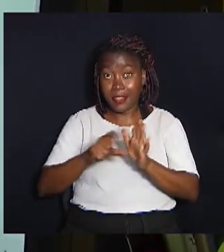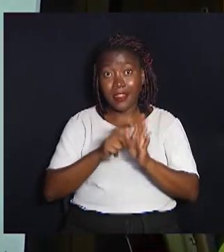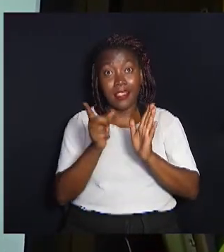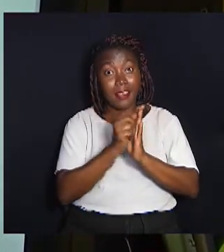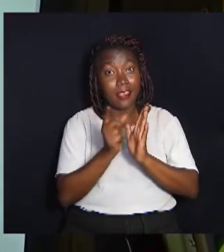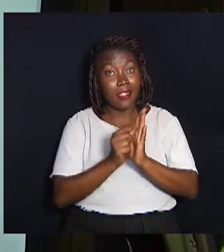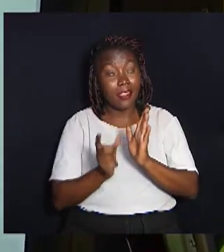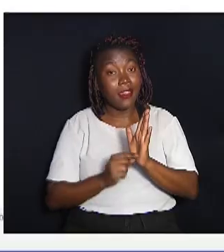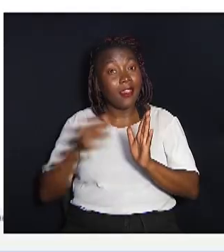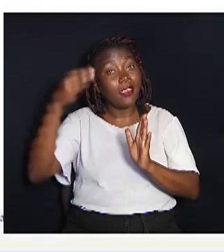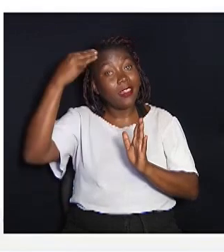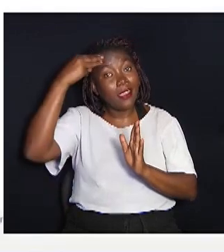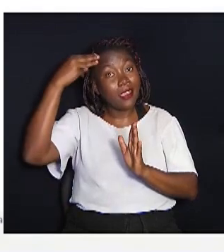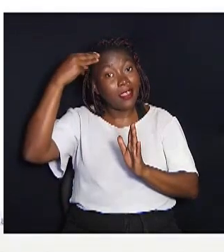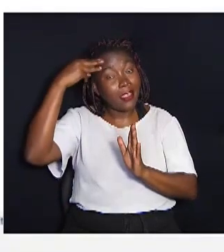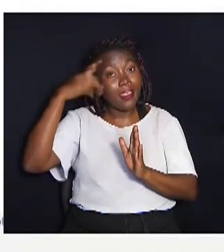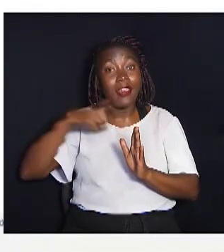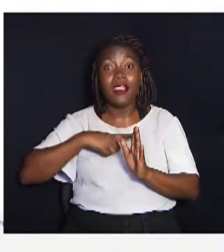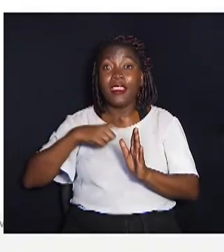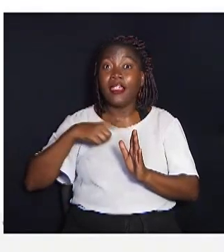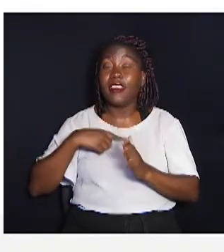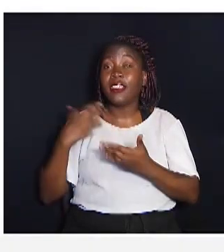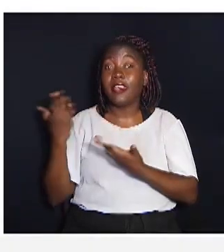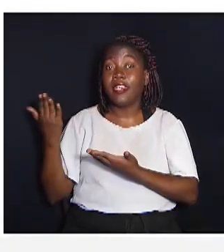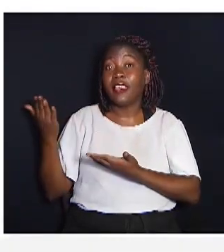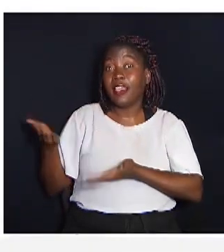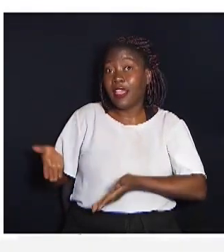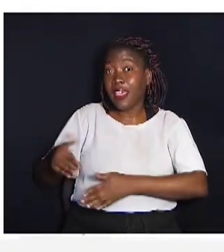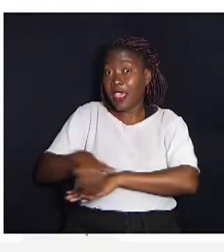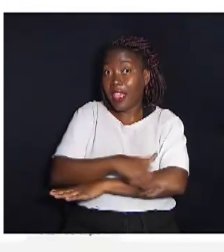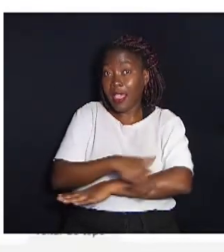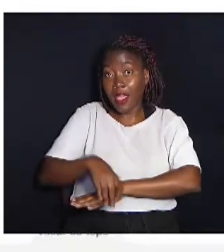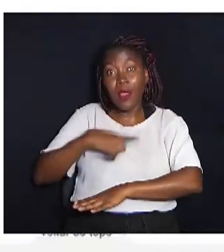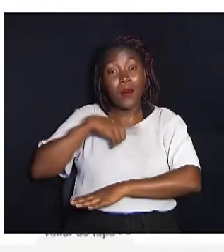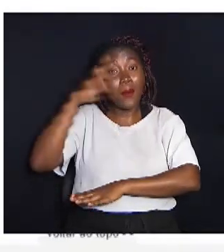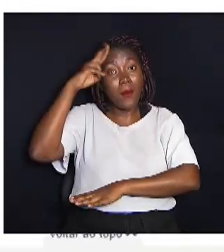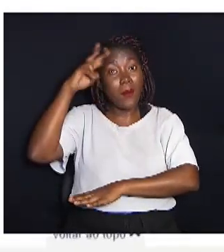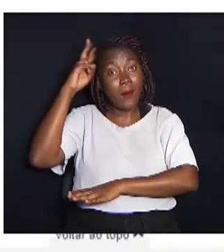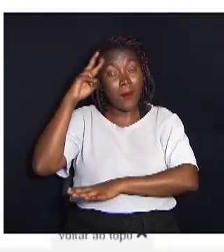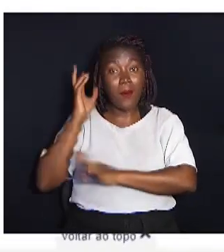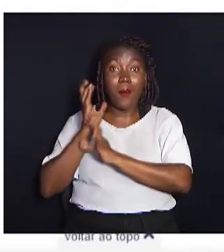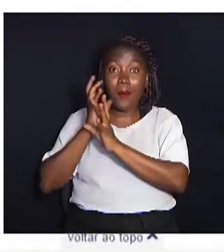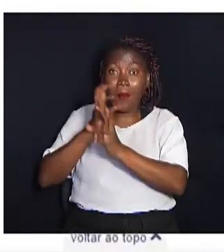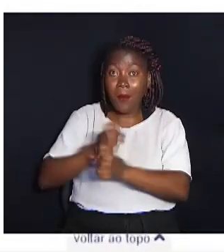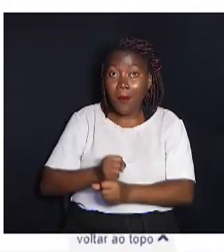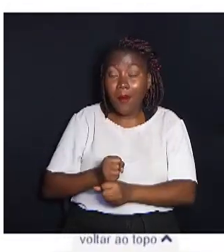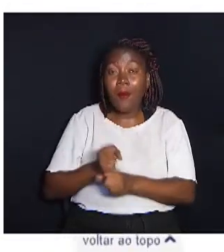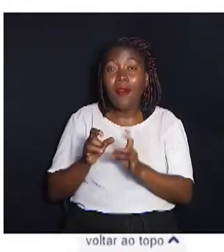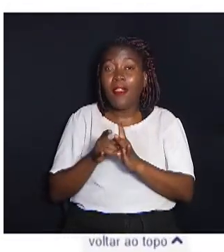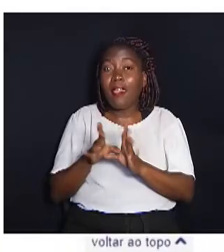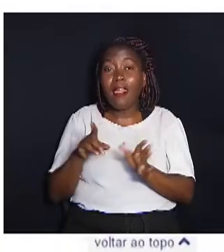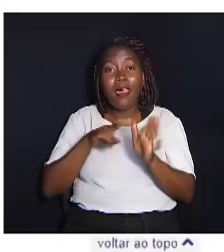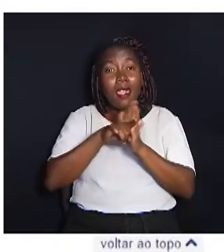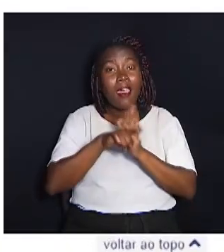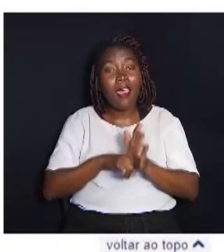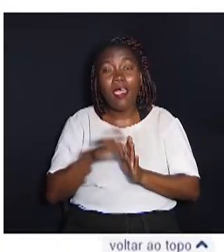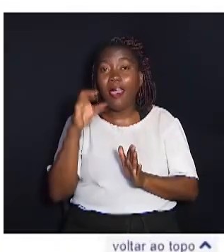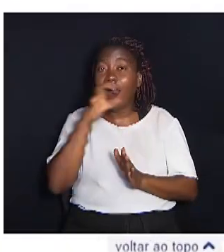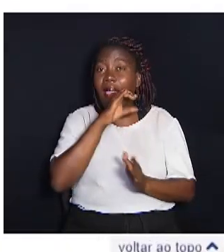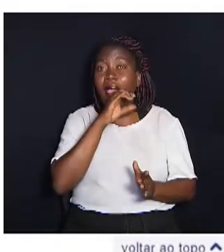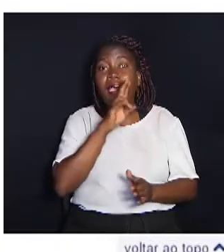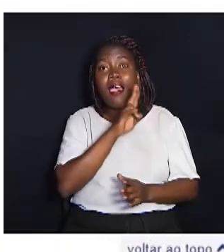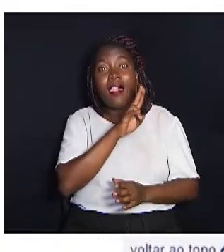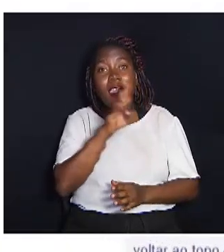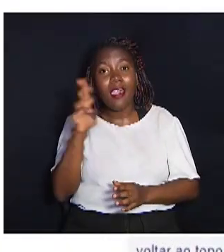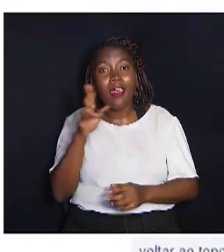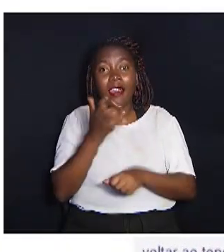memorial conta com o Essa Rua Tem História, um espaço que permite pesquisas rápidas a respeito dos nomes de ruas,